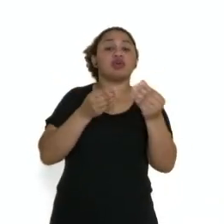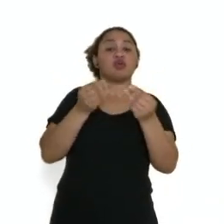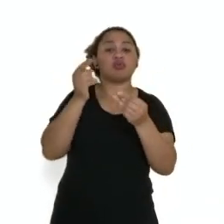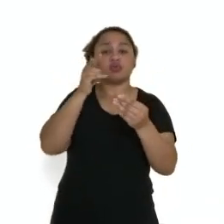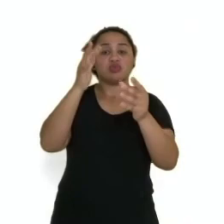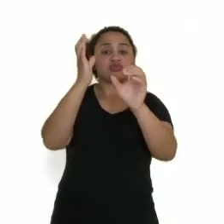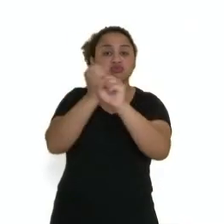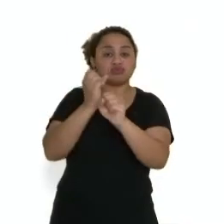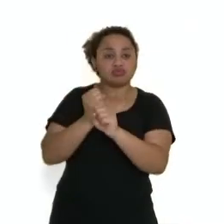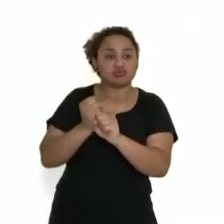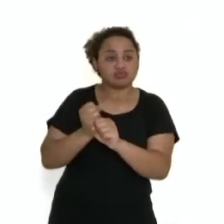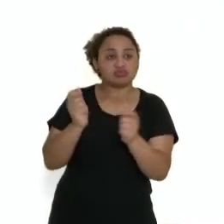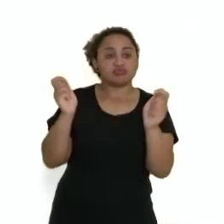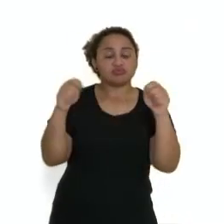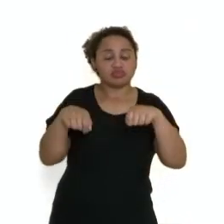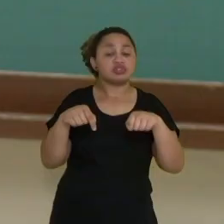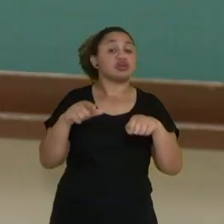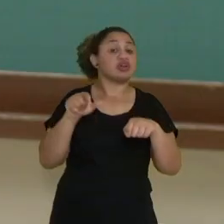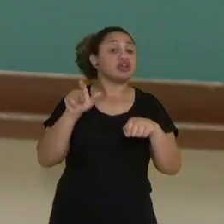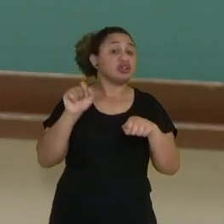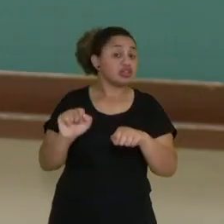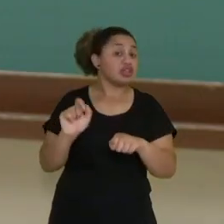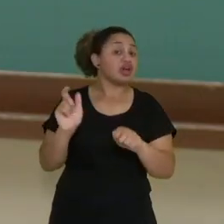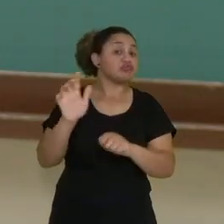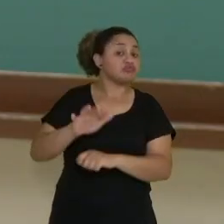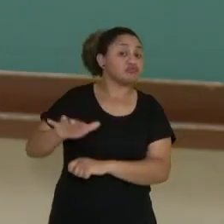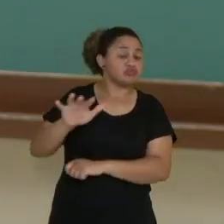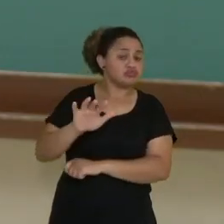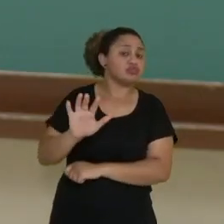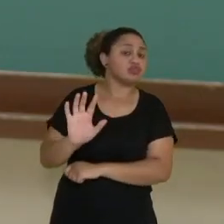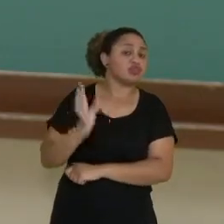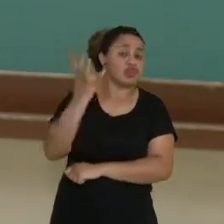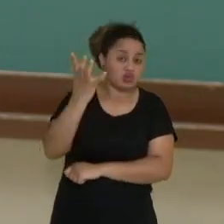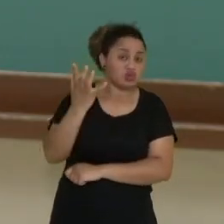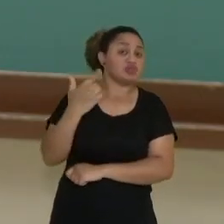como calcular a probabilidade de um determinado